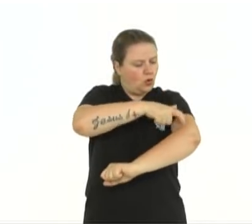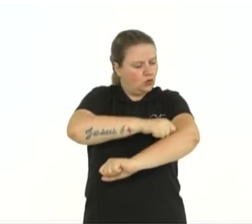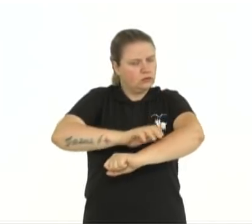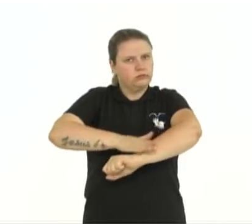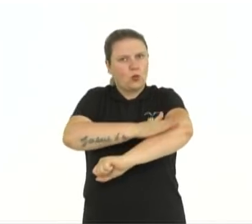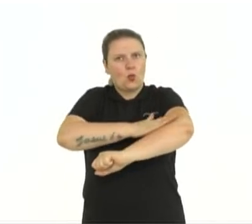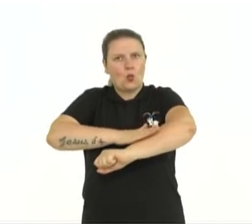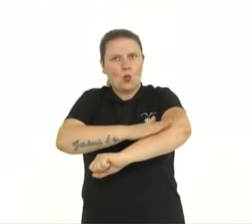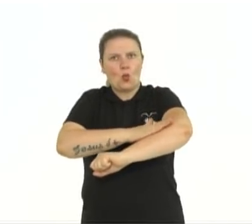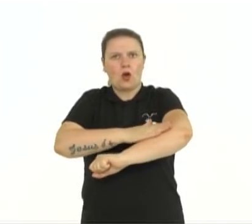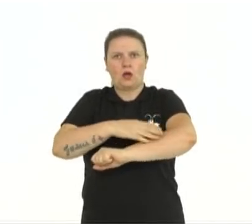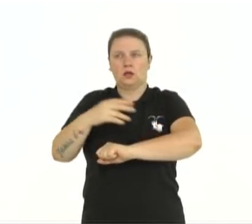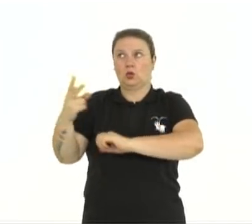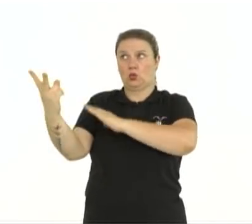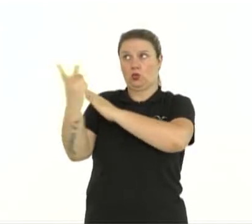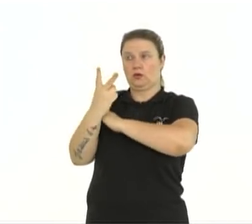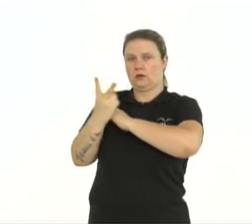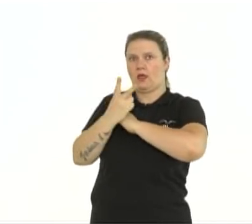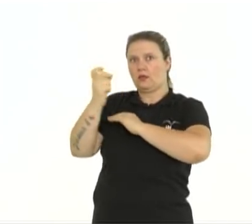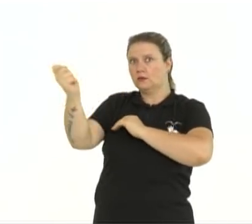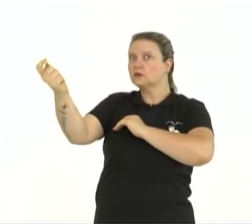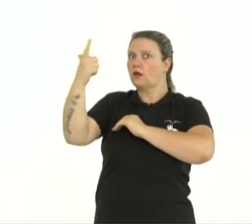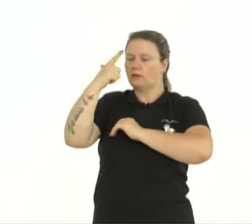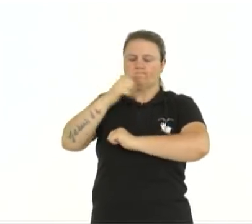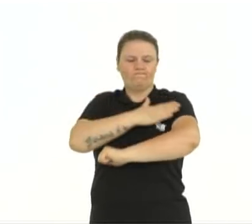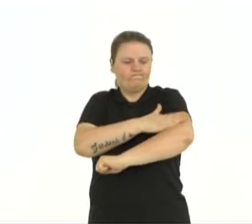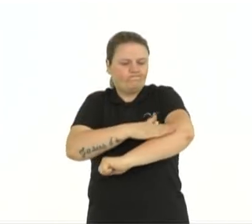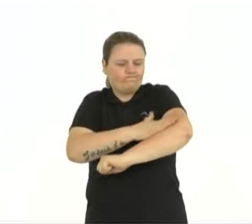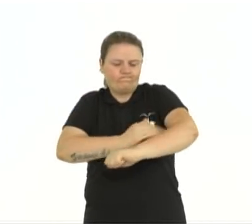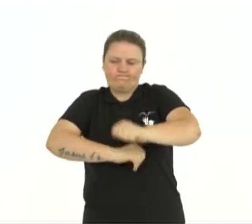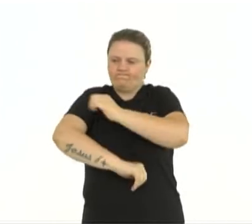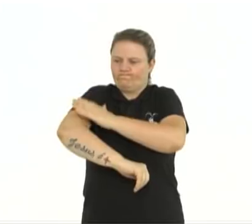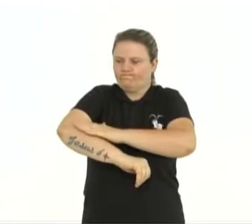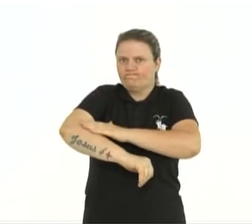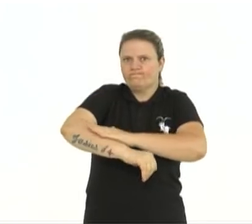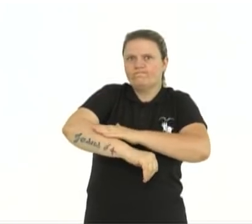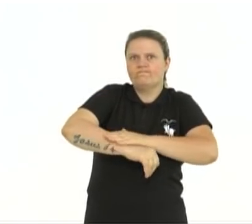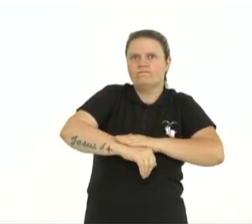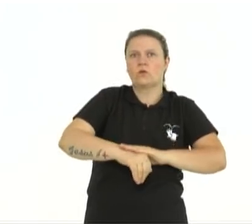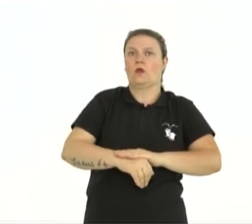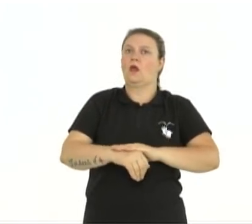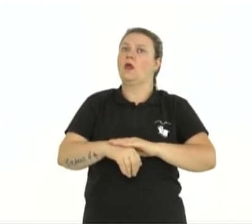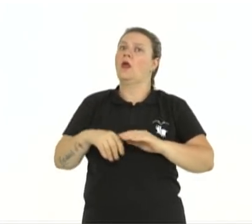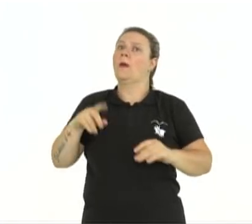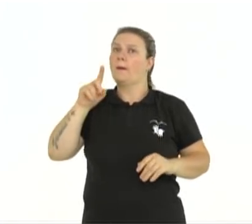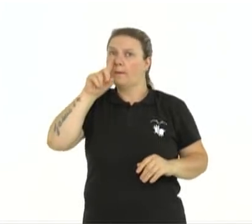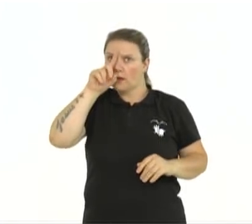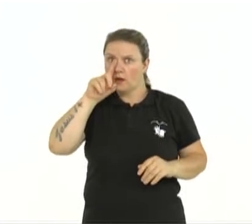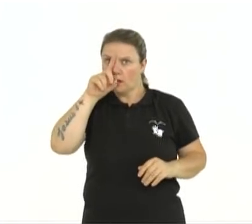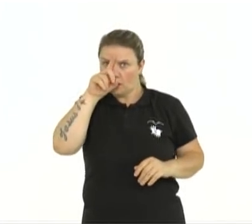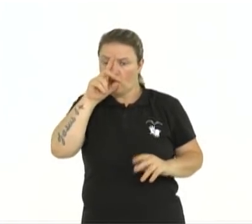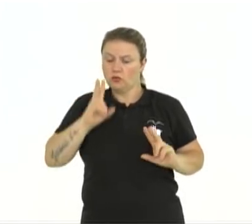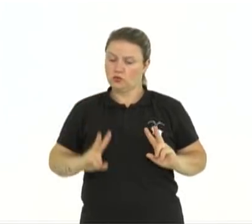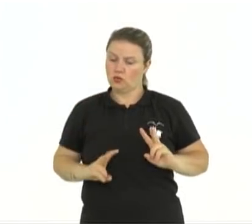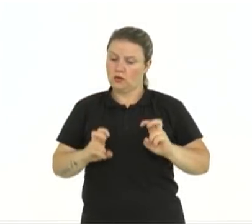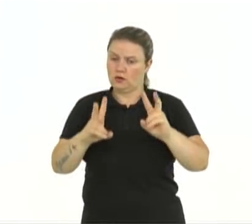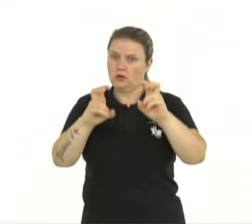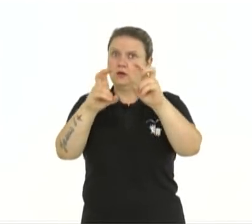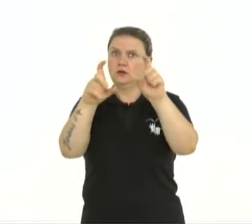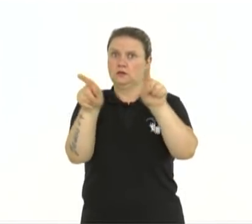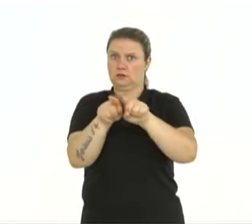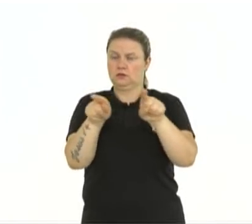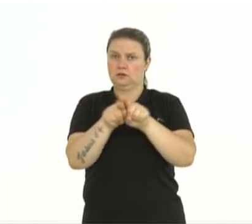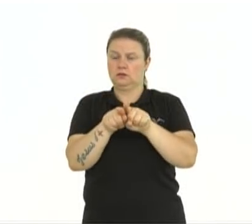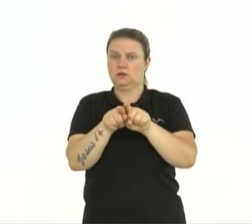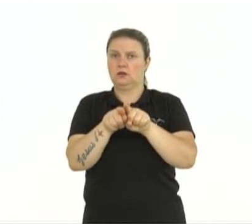sabem que os raios já estão ultrapassando e chegando na gente, isso é perigoso, causar um câncer, enfim. A sua saúde tem que estar em dia, não